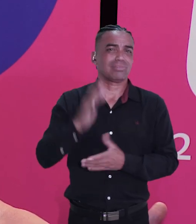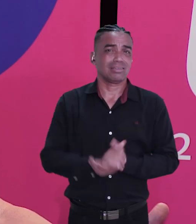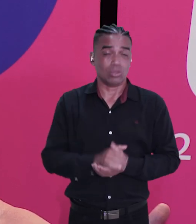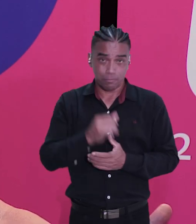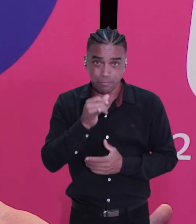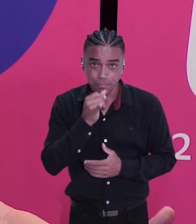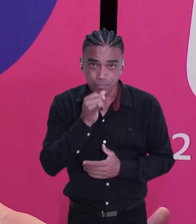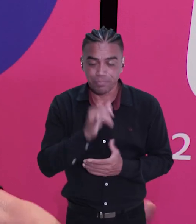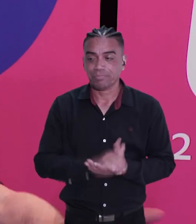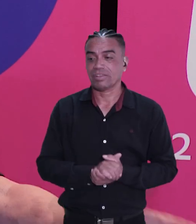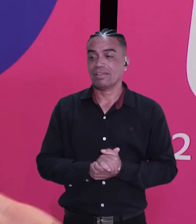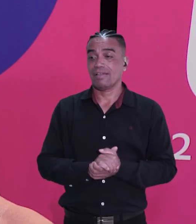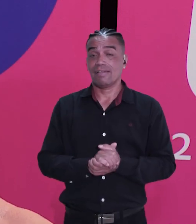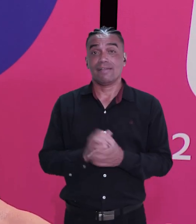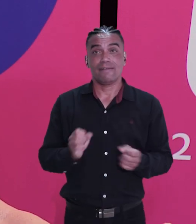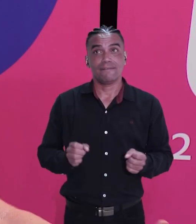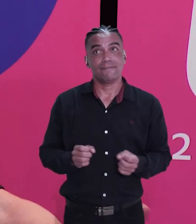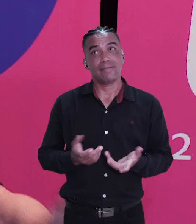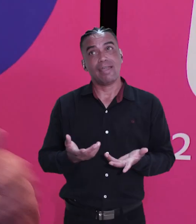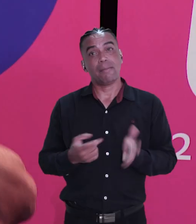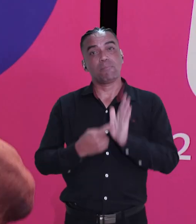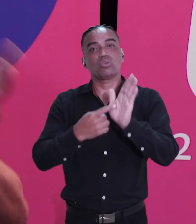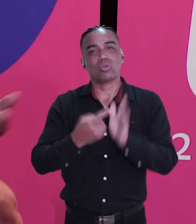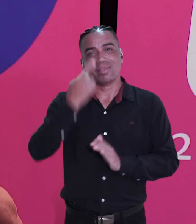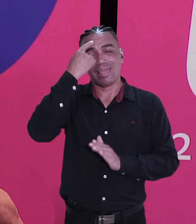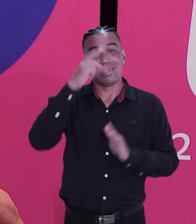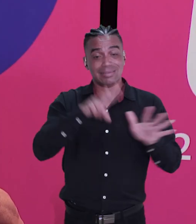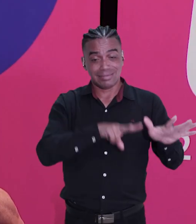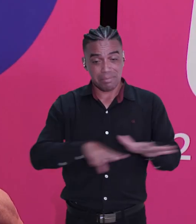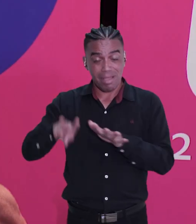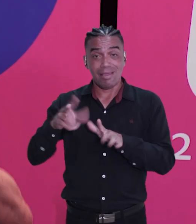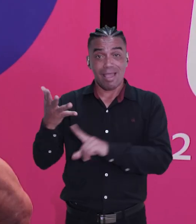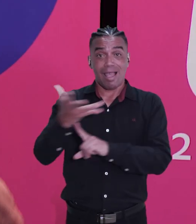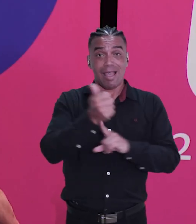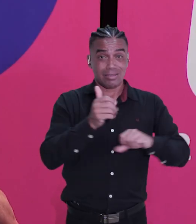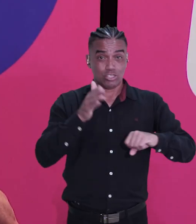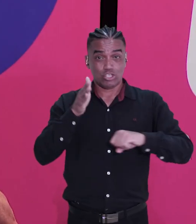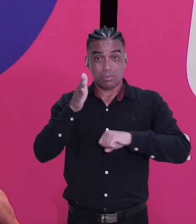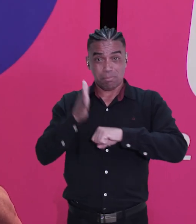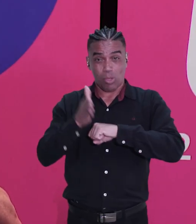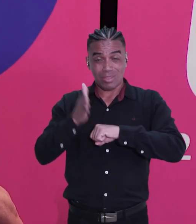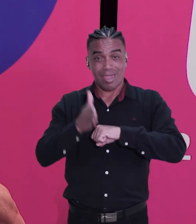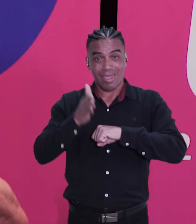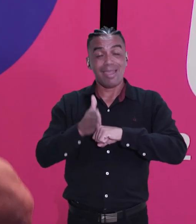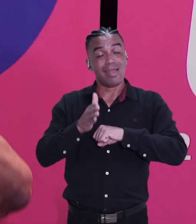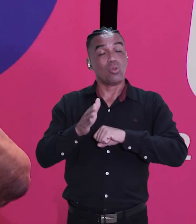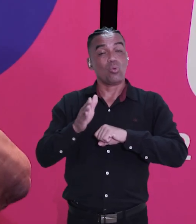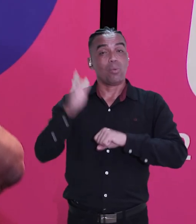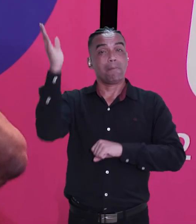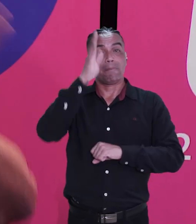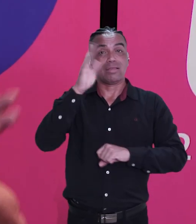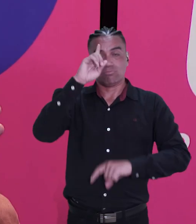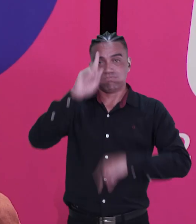de que eram importantes, entendeu? Então, por exemplo, vendeu-se uma ideia de que o Brasil, a Semana de Arte Moderna que